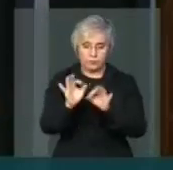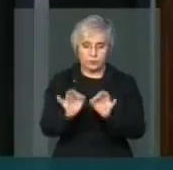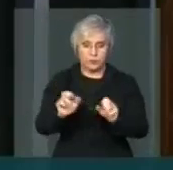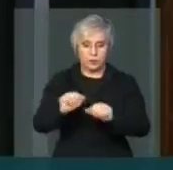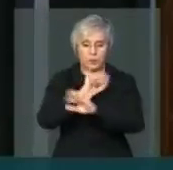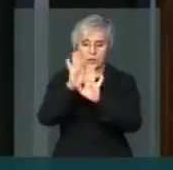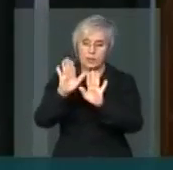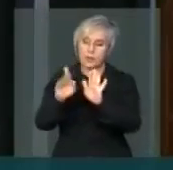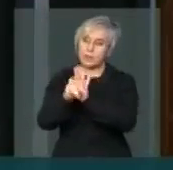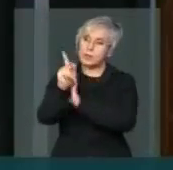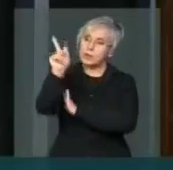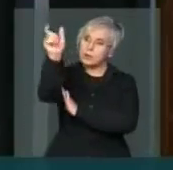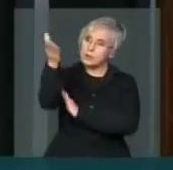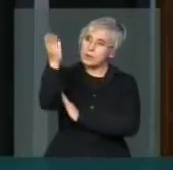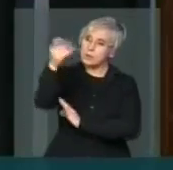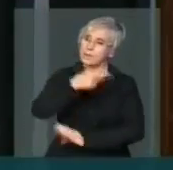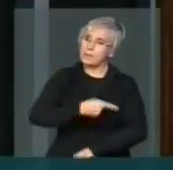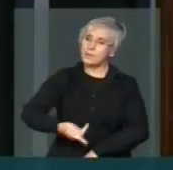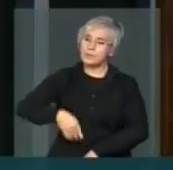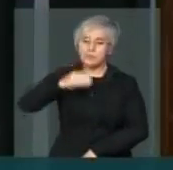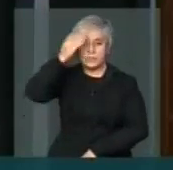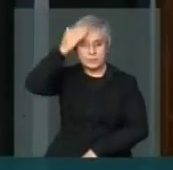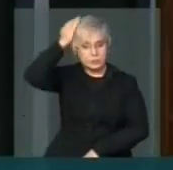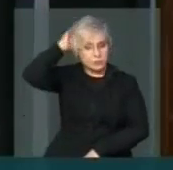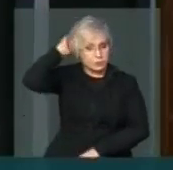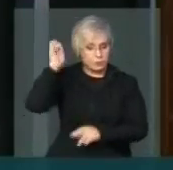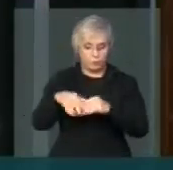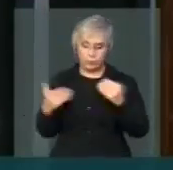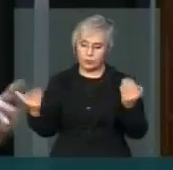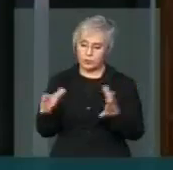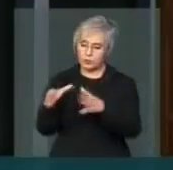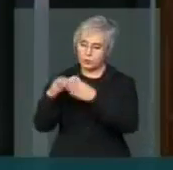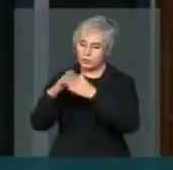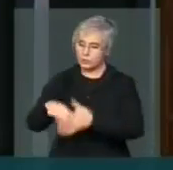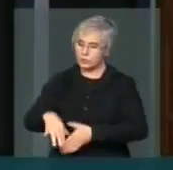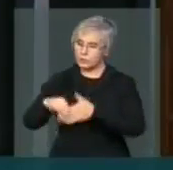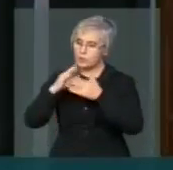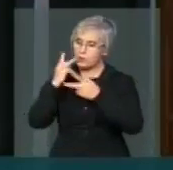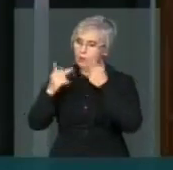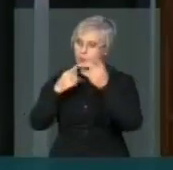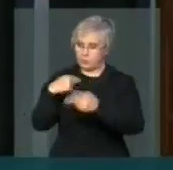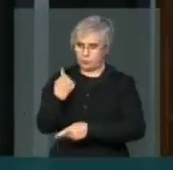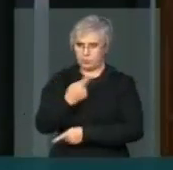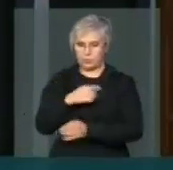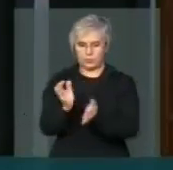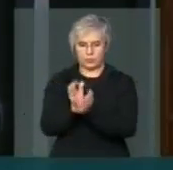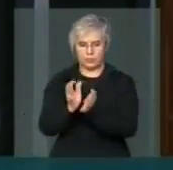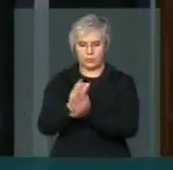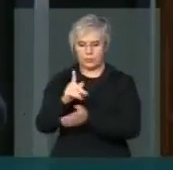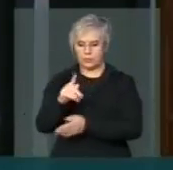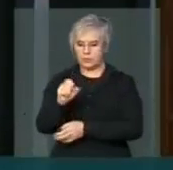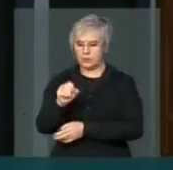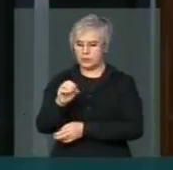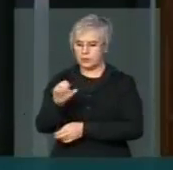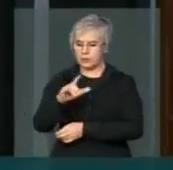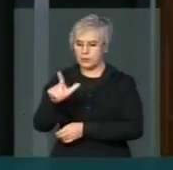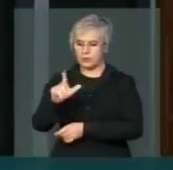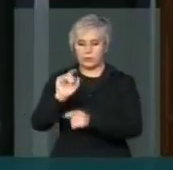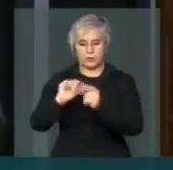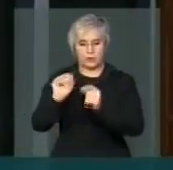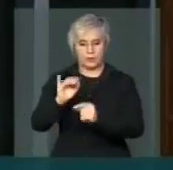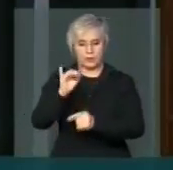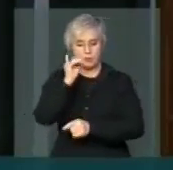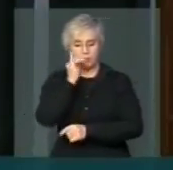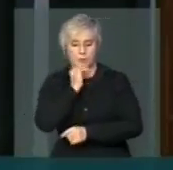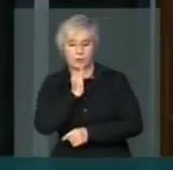forte sobre o presidente da casa. Por isso levei hoje ao Colégio de Líderes a posição do nosso partido. A nossa visão é de que, a